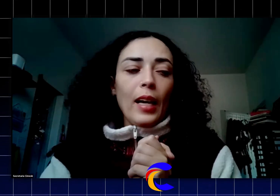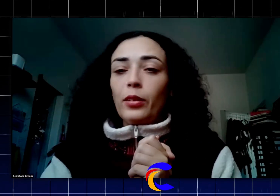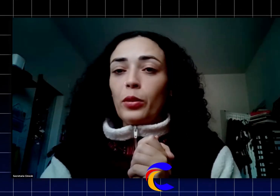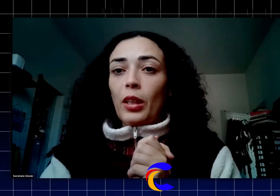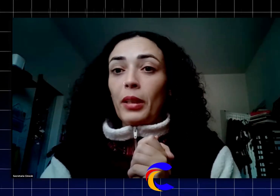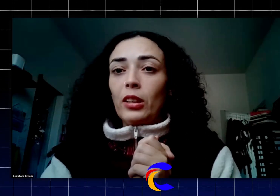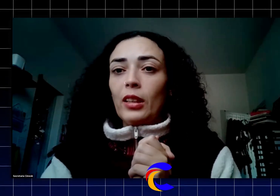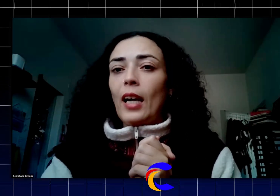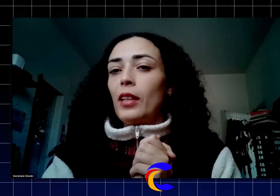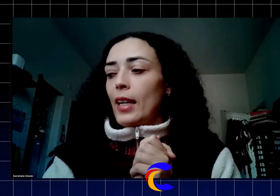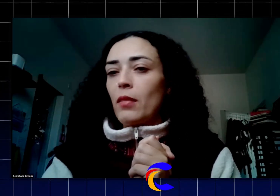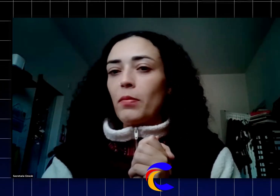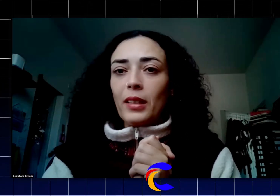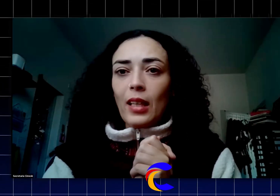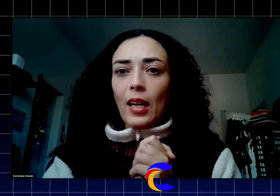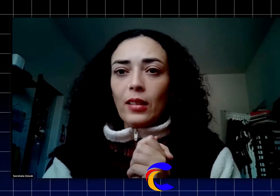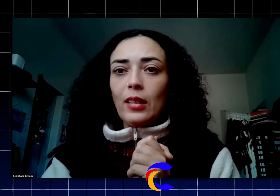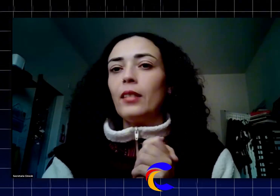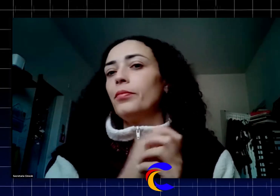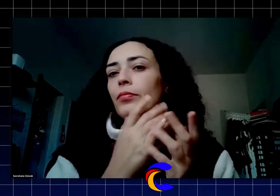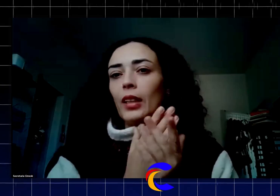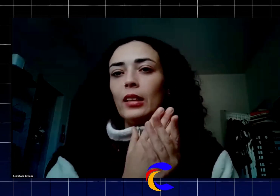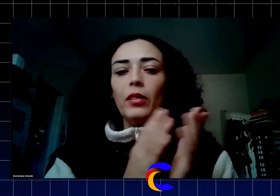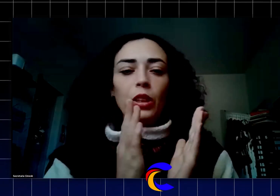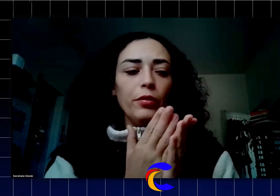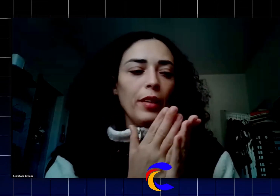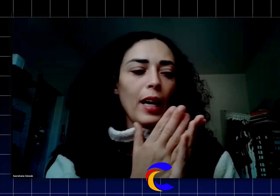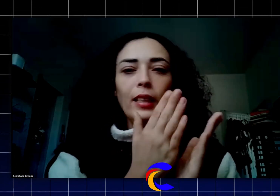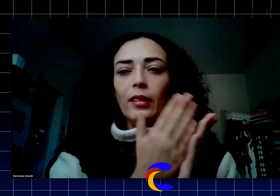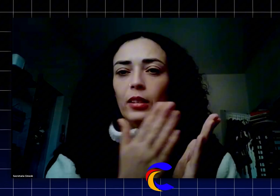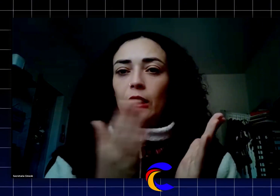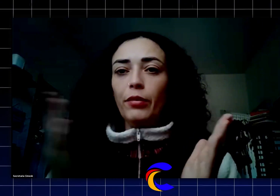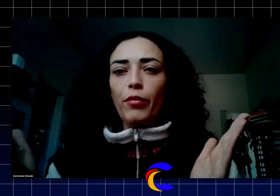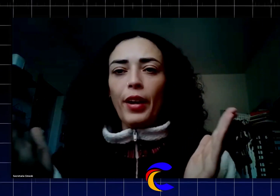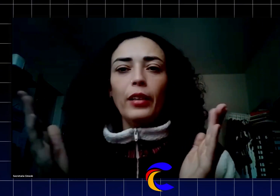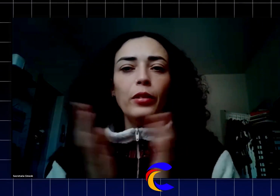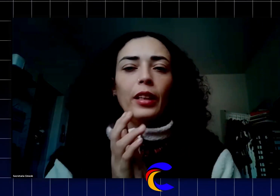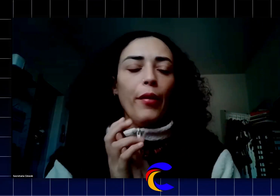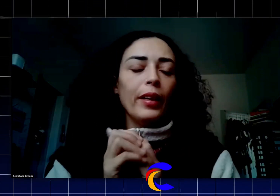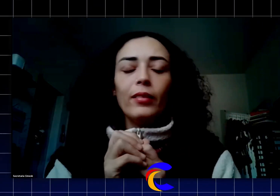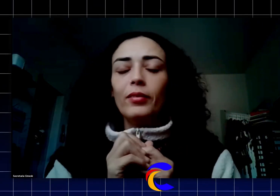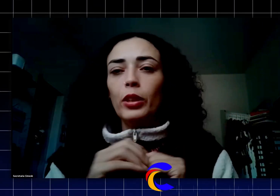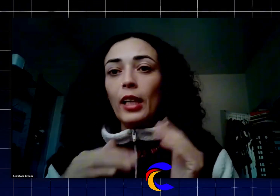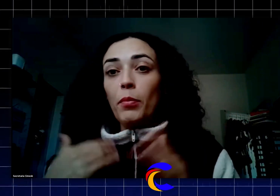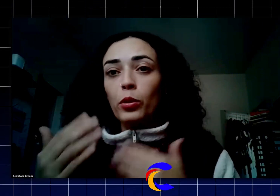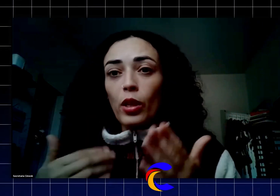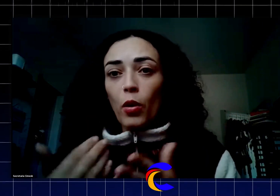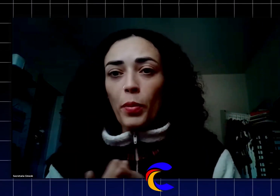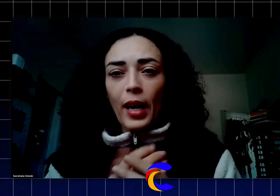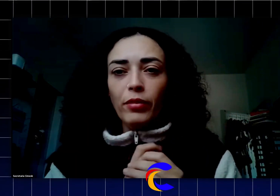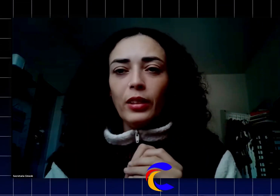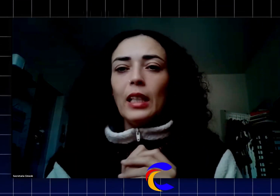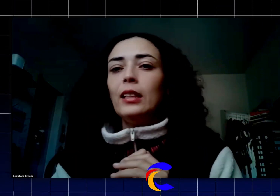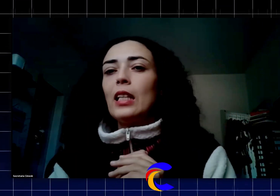o processo de aprendizado requer paciência. Então a gente vai desenvolvendo e eu gostaria muito